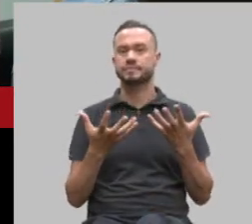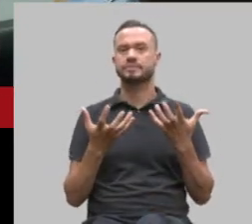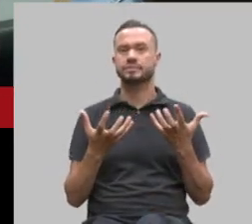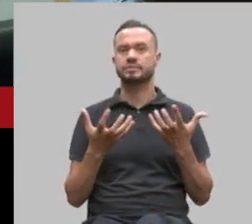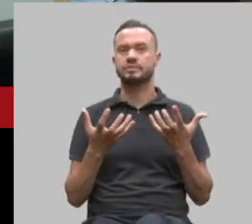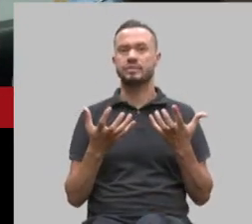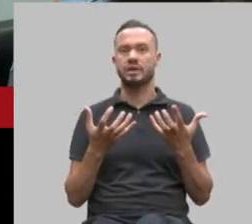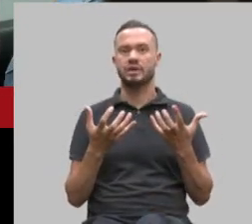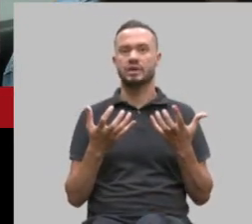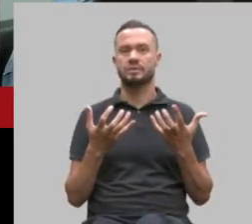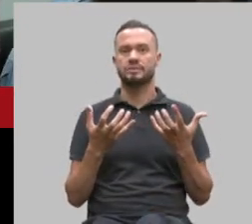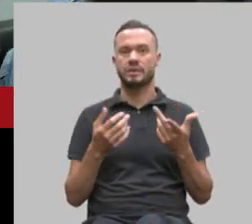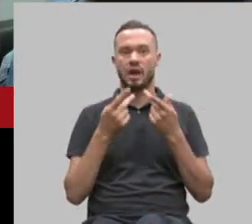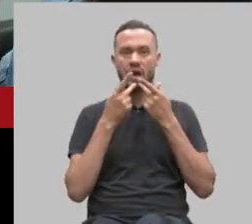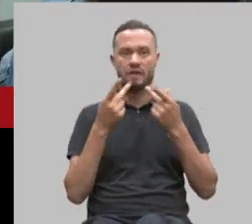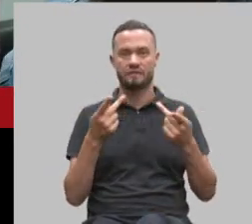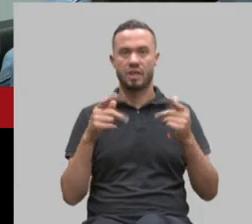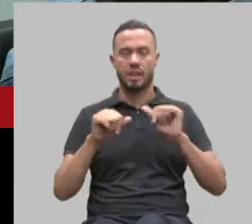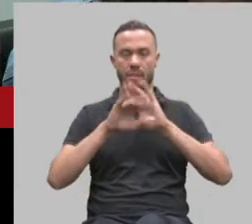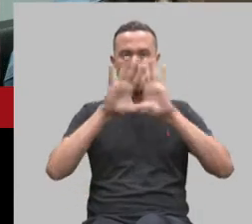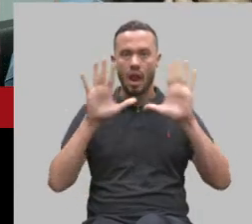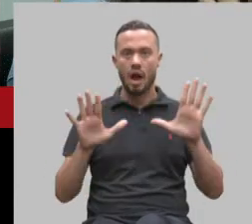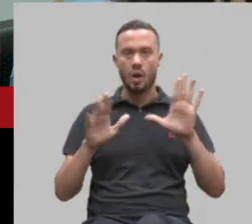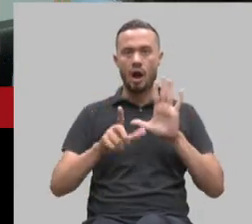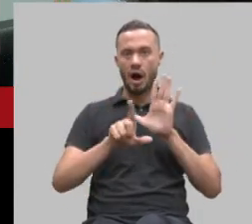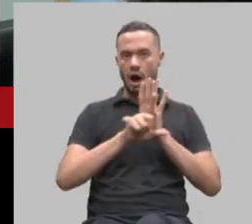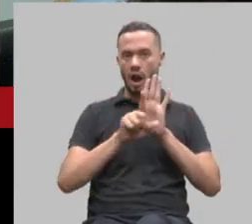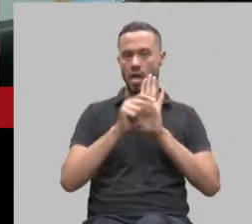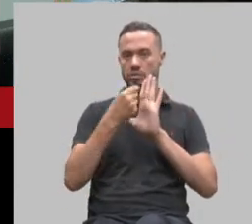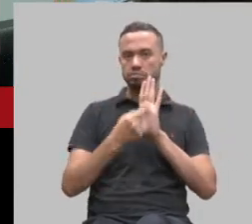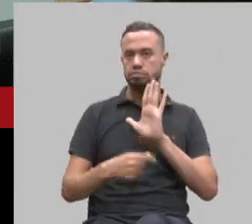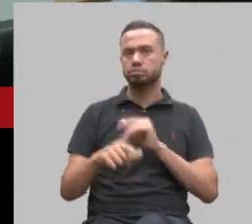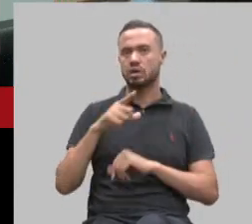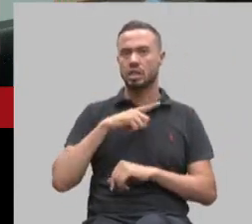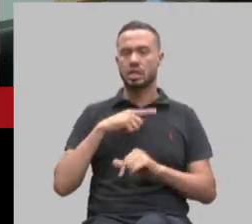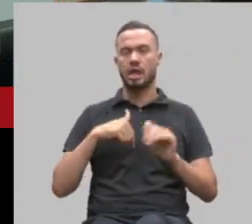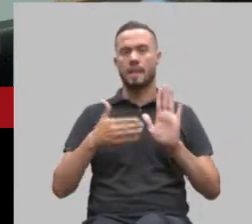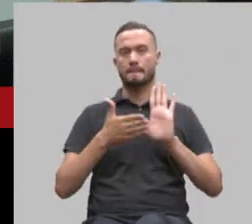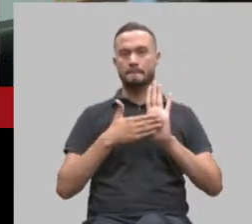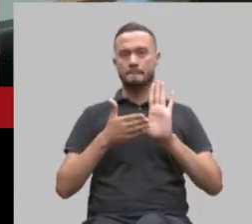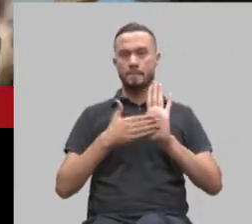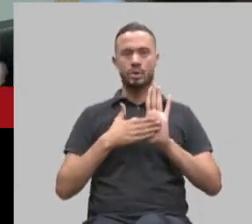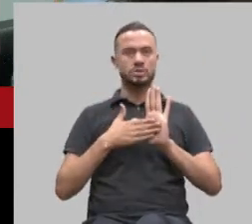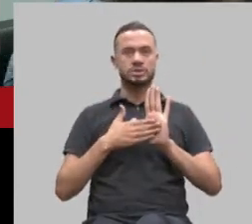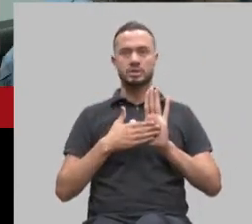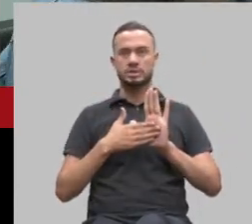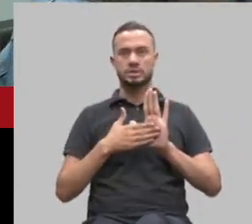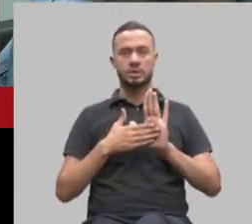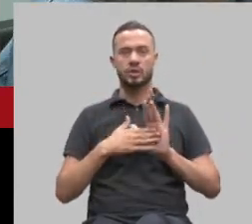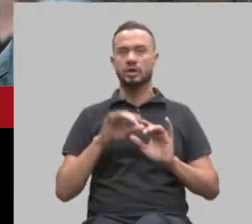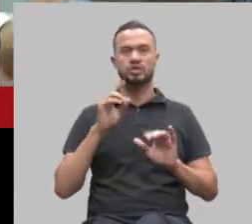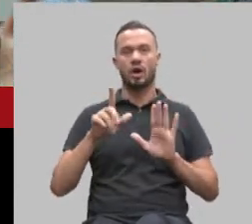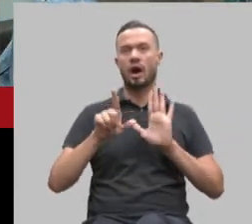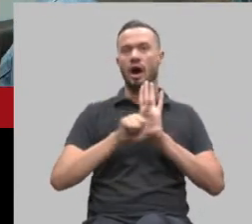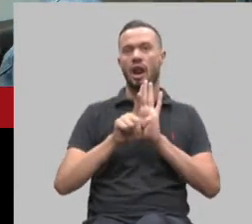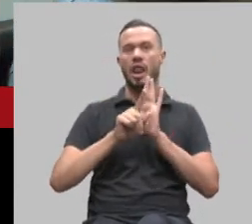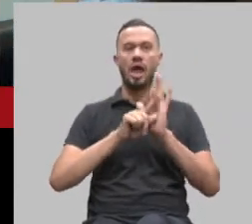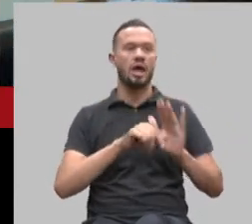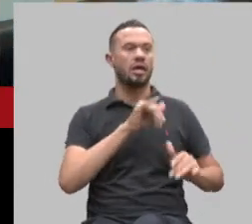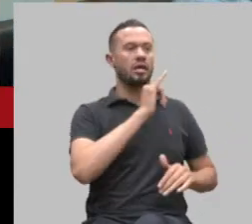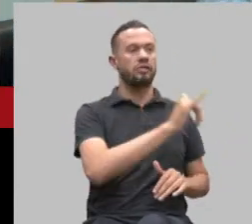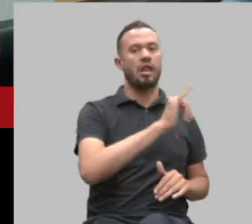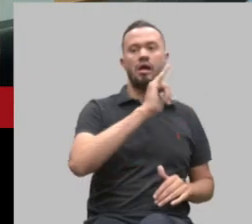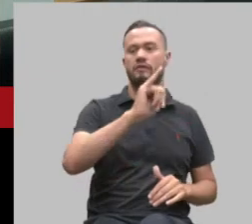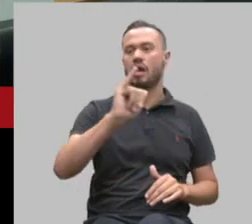deixar bem claro aqui que as leis descritas nessa nessa proposta não é para uma lei falar para outra lei fazer outra